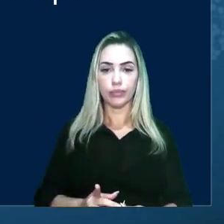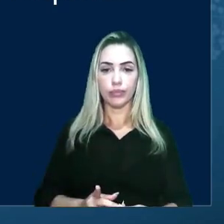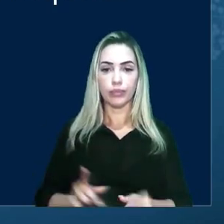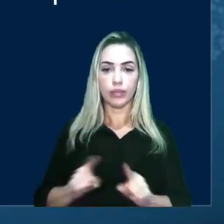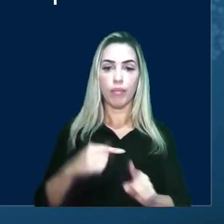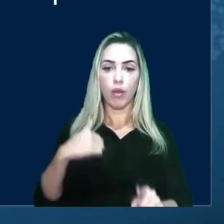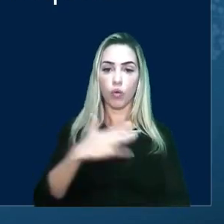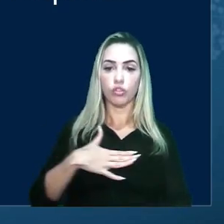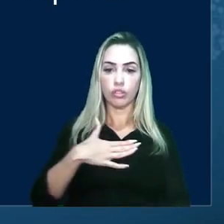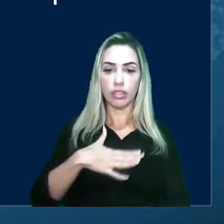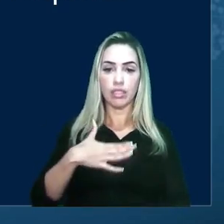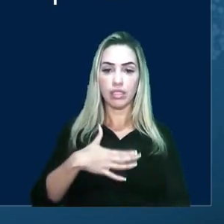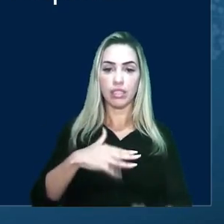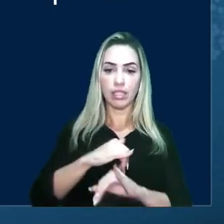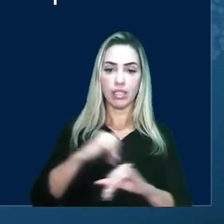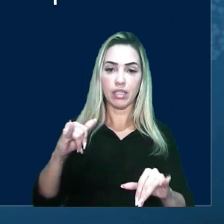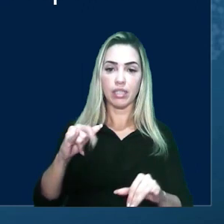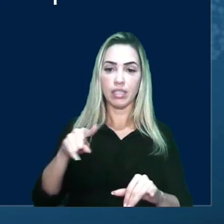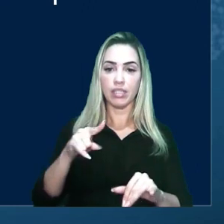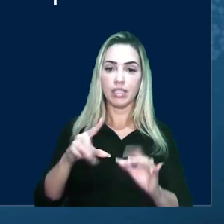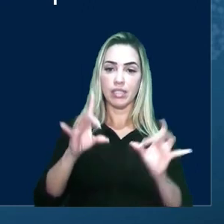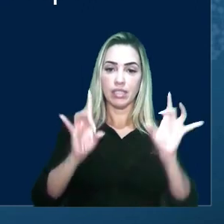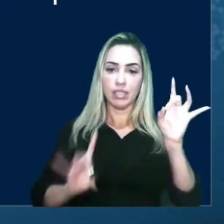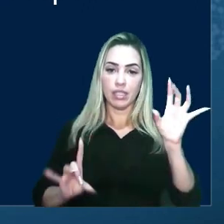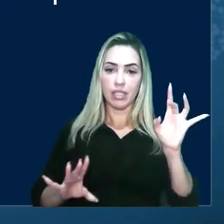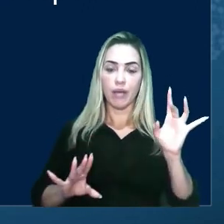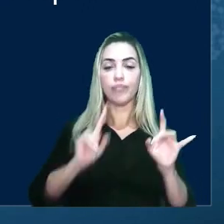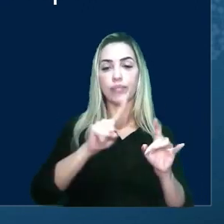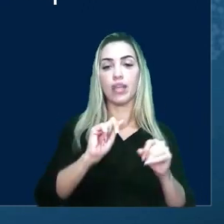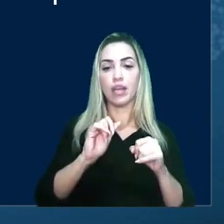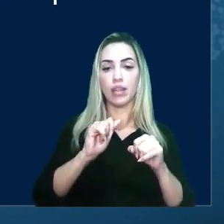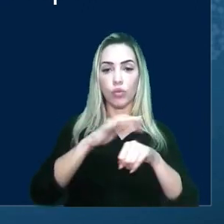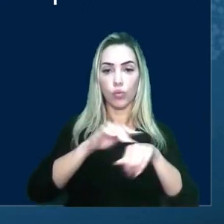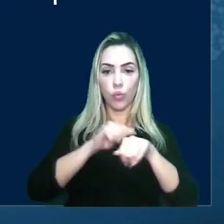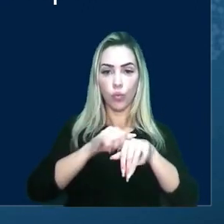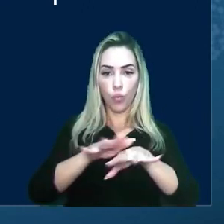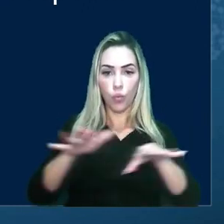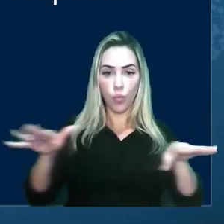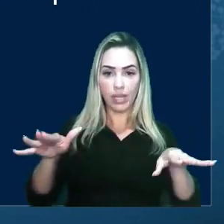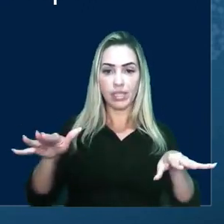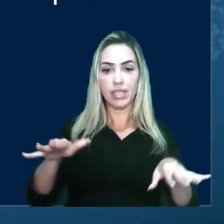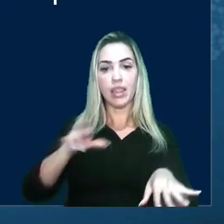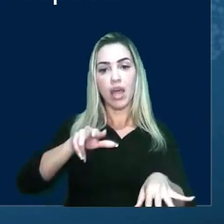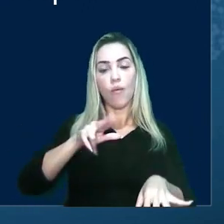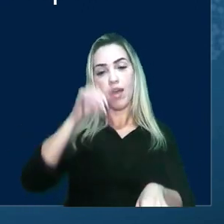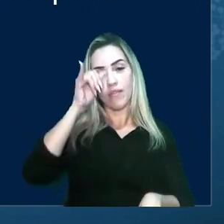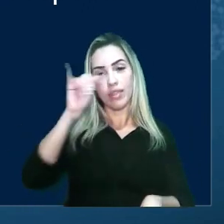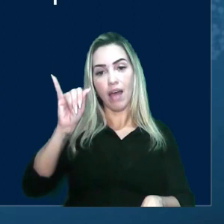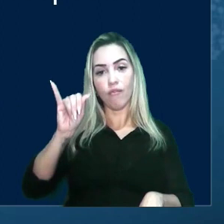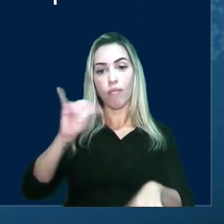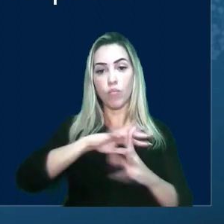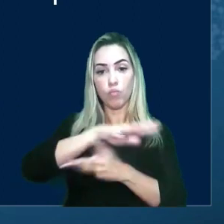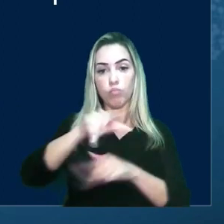terminar citando Larry Brilliant: epidemias não são evitáveis, pandemias são opcionais. E eu adicionaria: isso depende